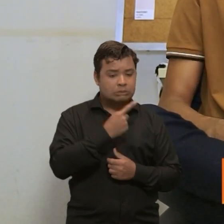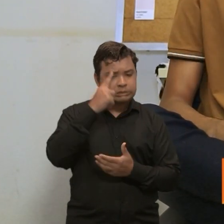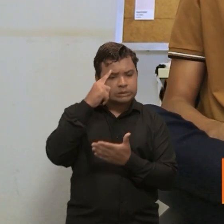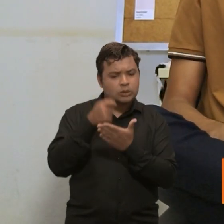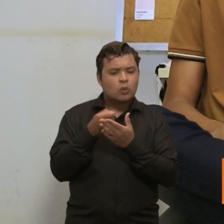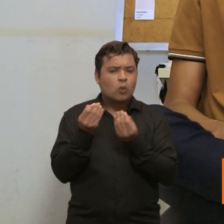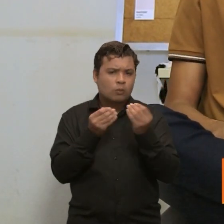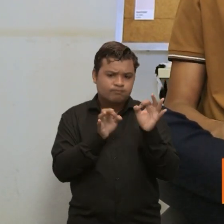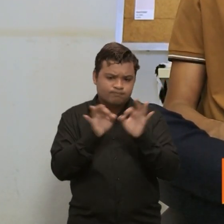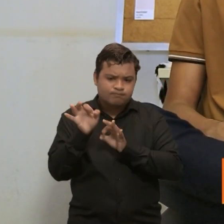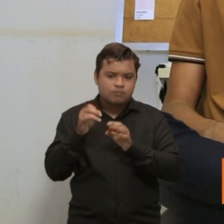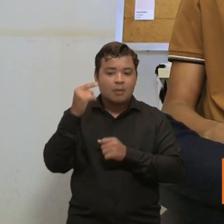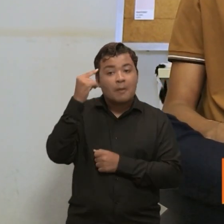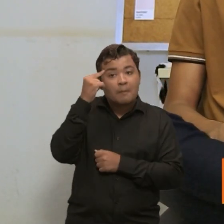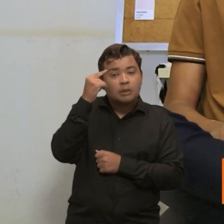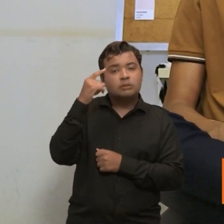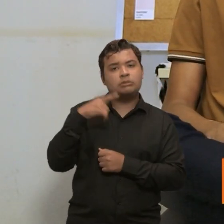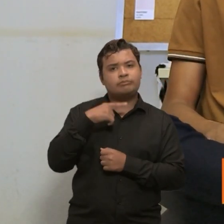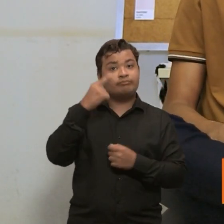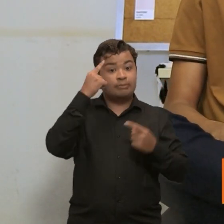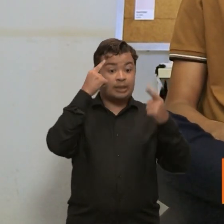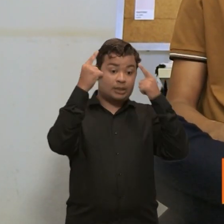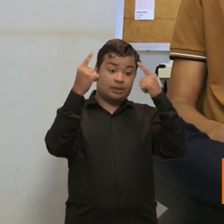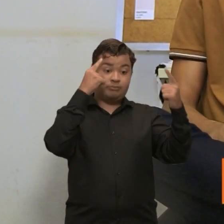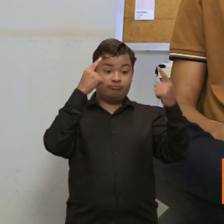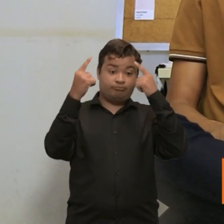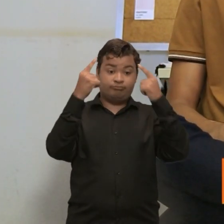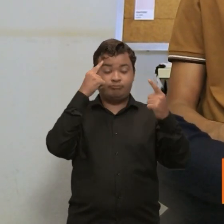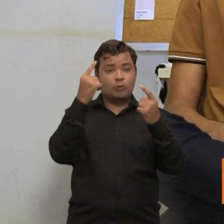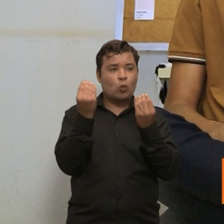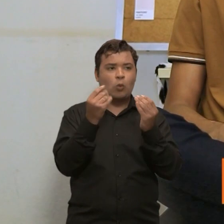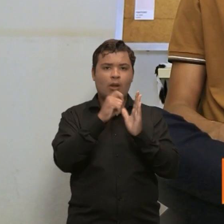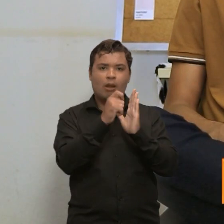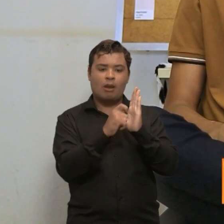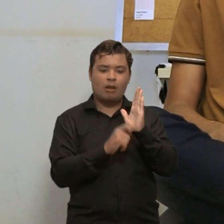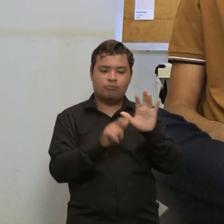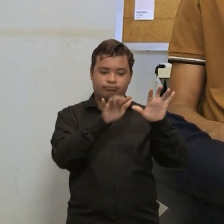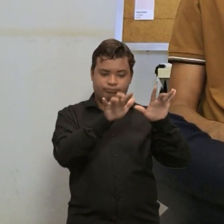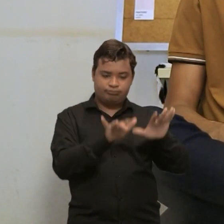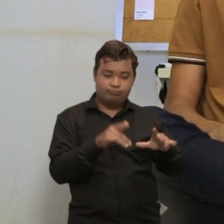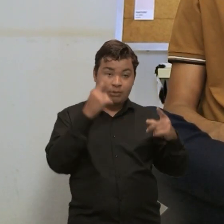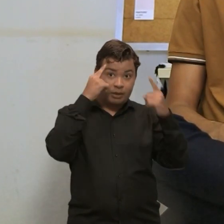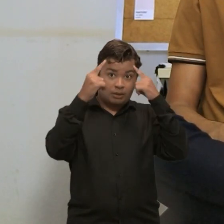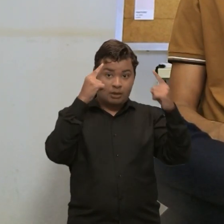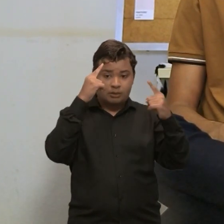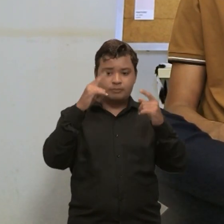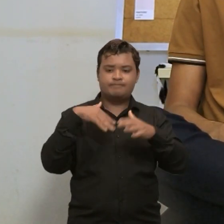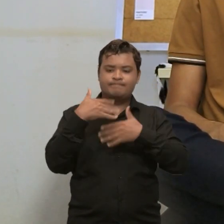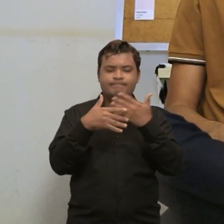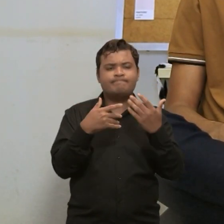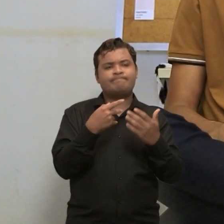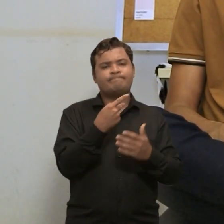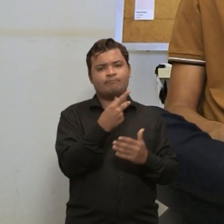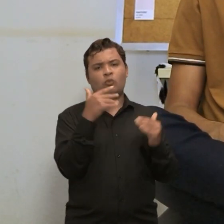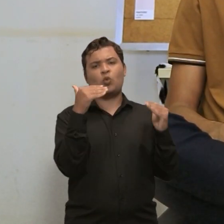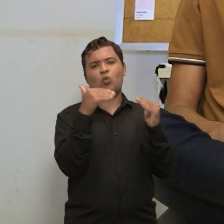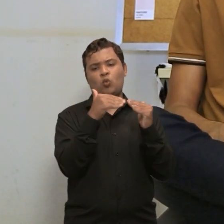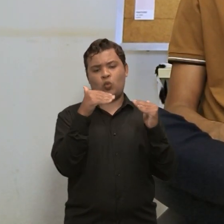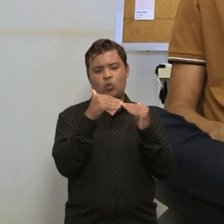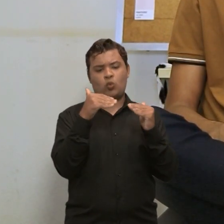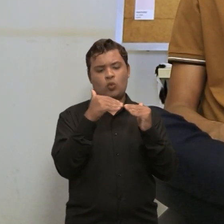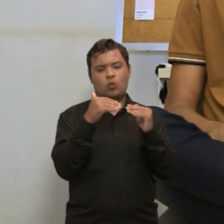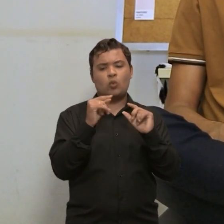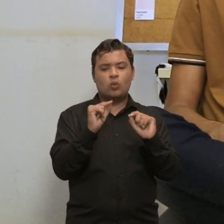na premissa e tivemos várias ideias do que escrever, até que nós chegamos num consenso dessa temática